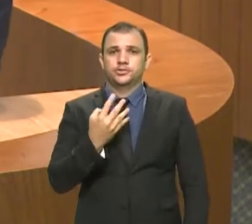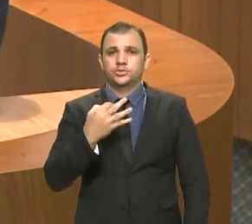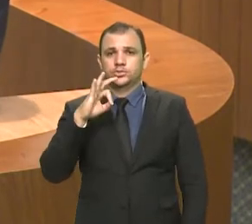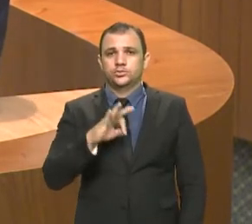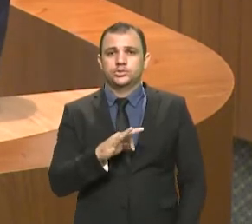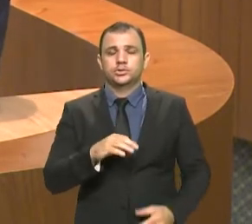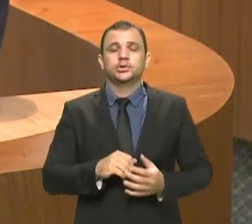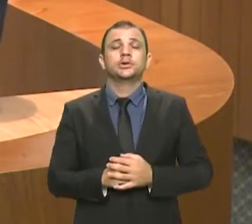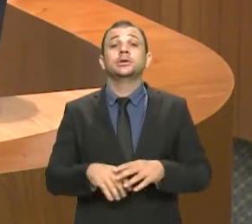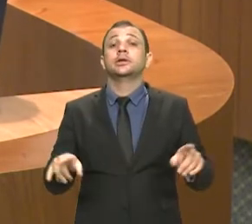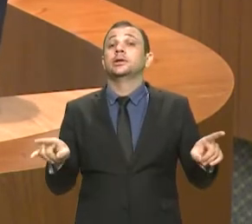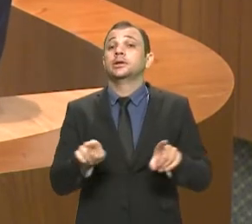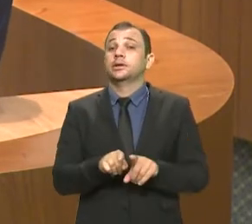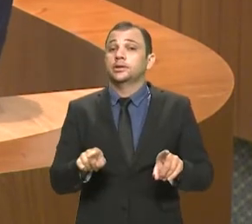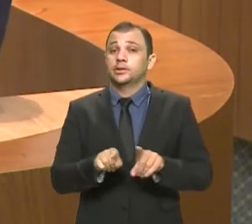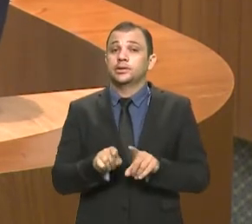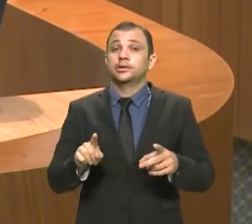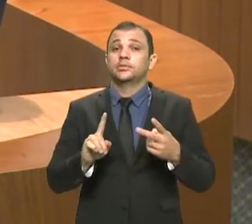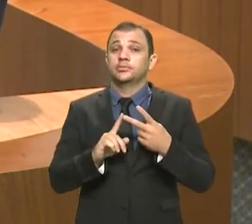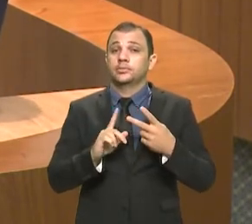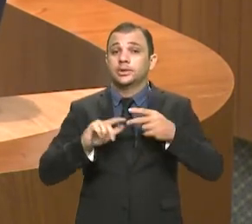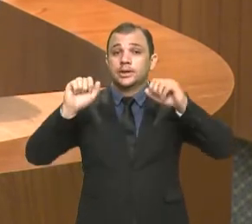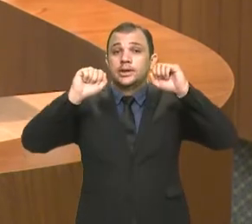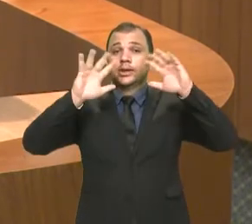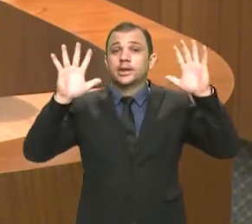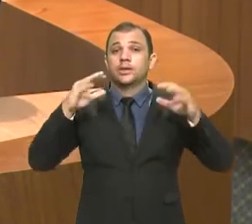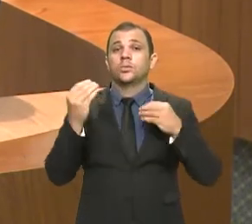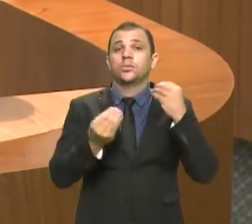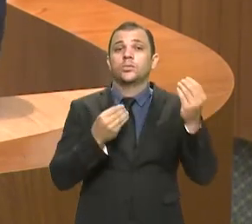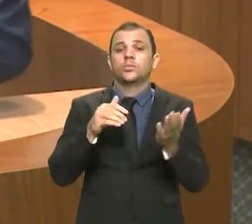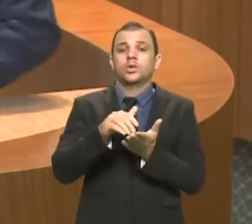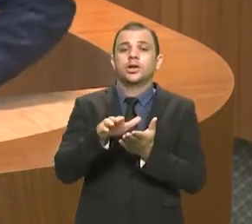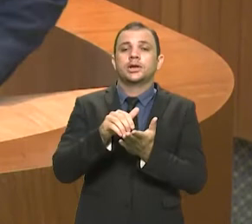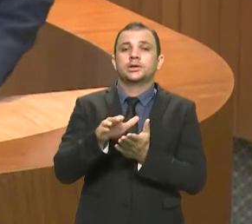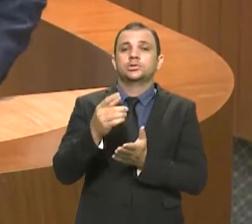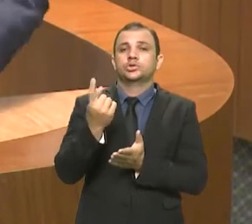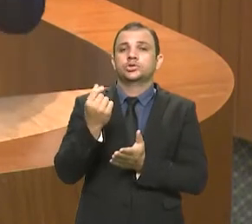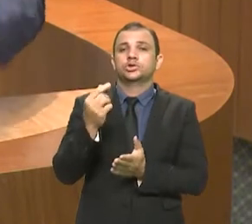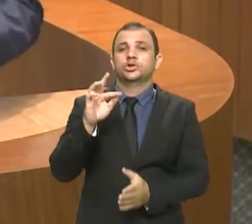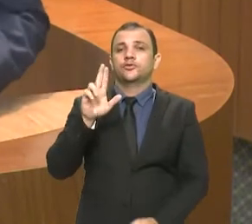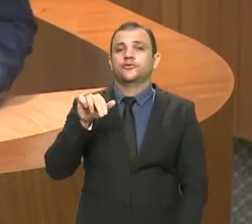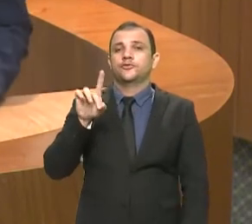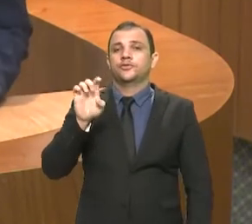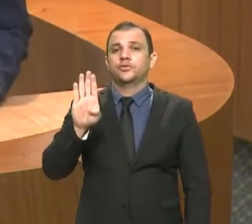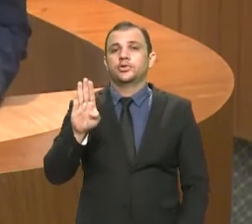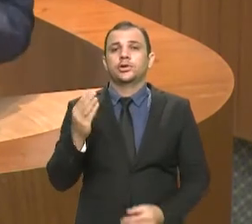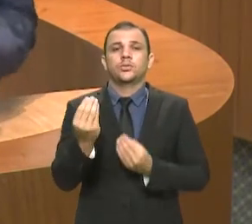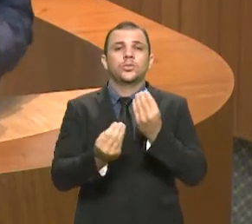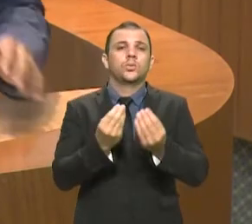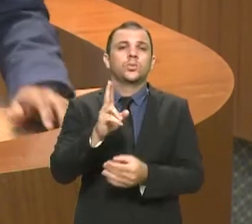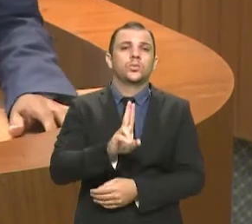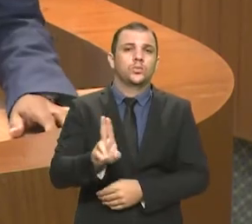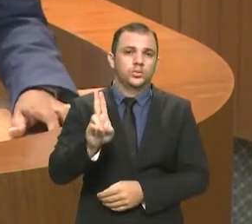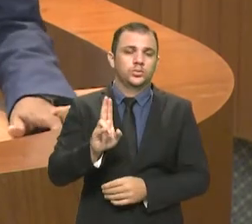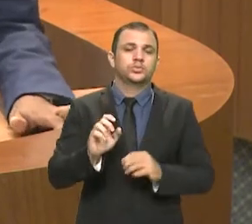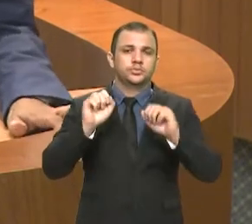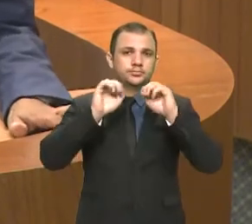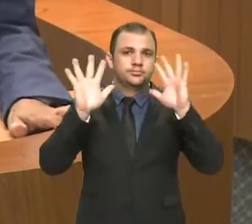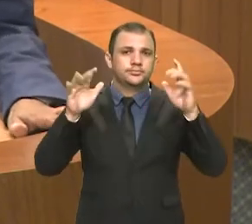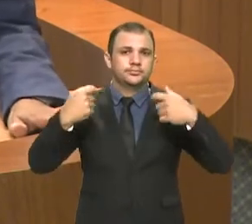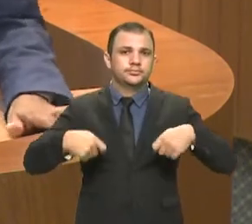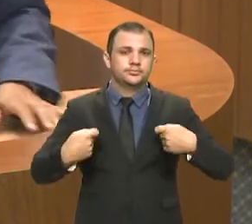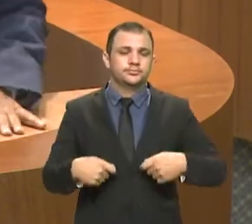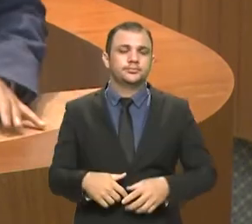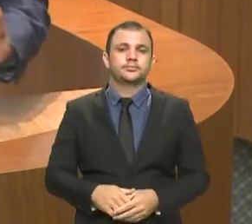33,24% e também transparência nos rateios das sobras do Fundeb. Professor Duque Bacelar, deputado Hélio, está na